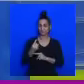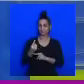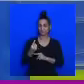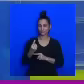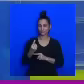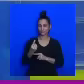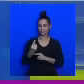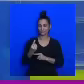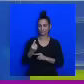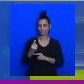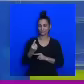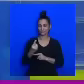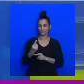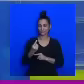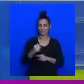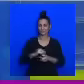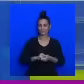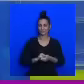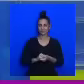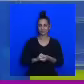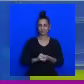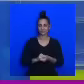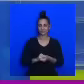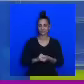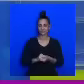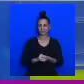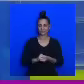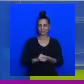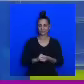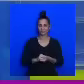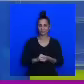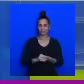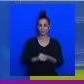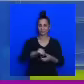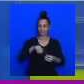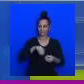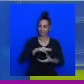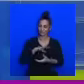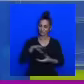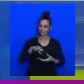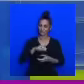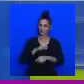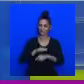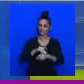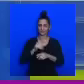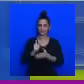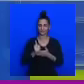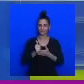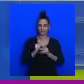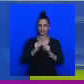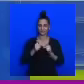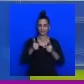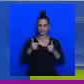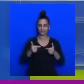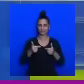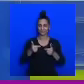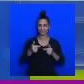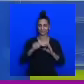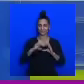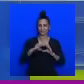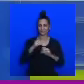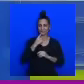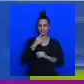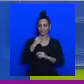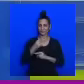número 01. Vermelha 01. O globo segue girando, você chamando, a sorte chegando.